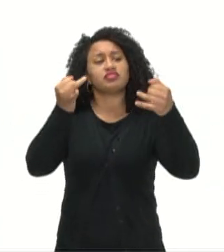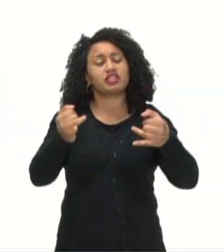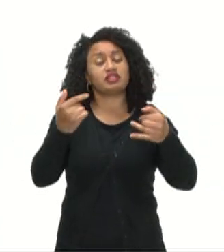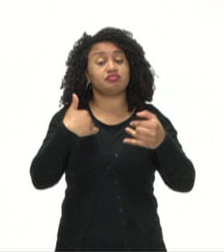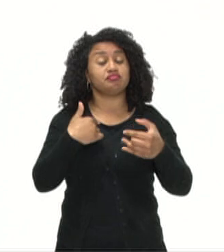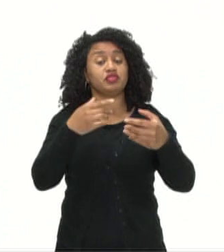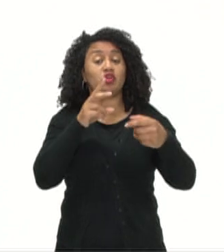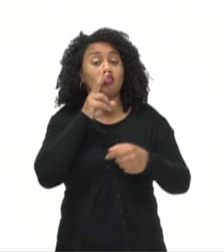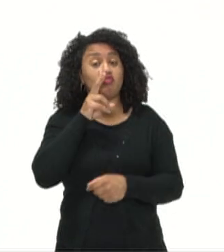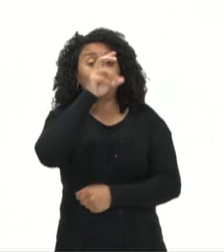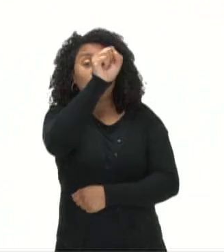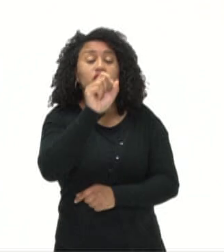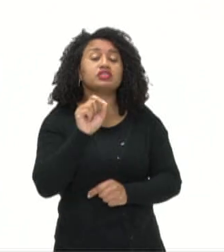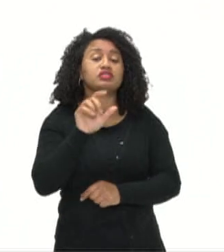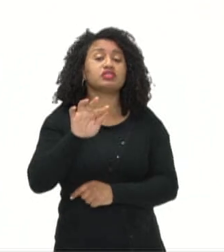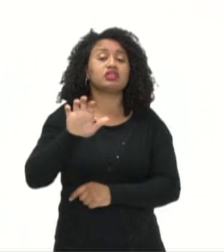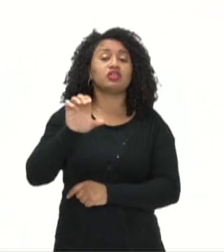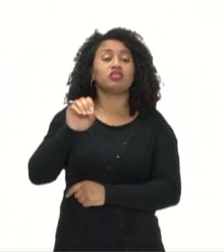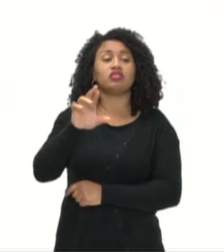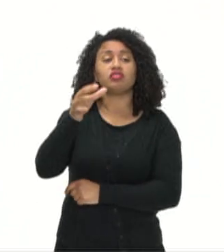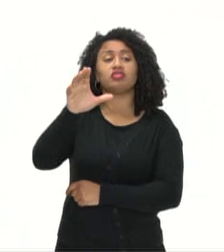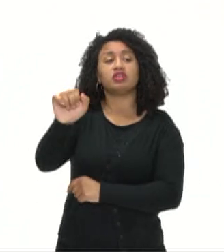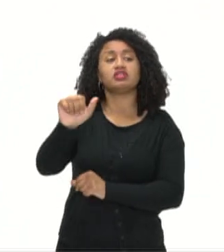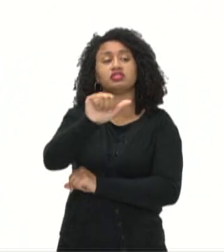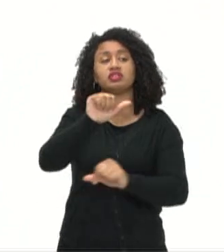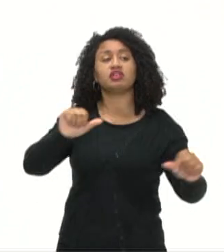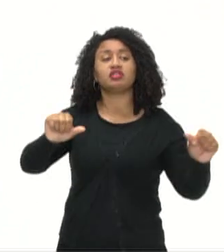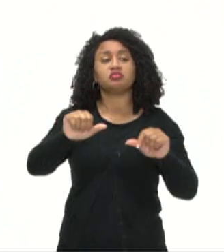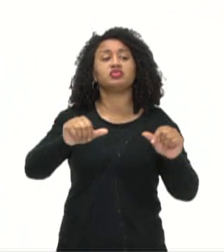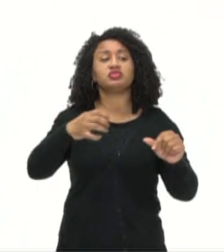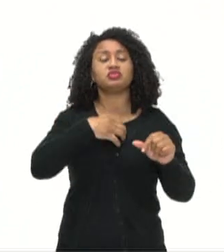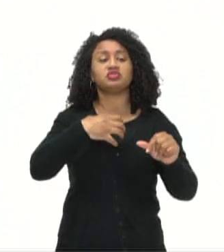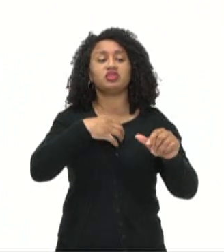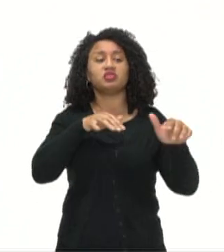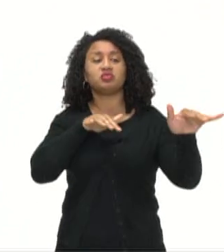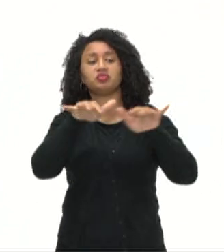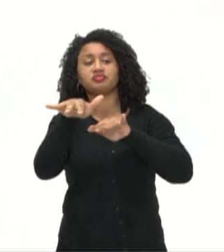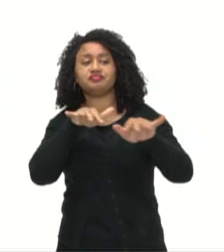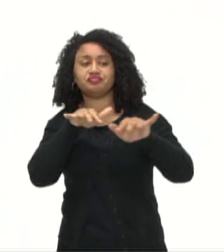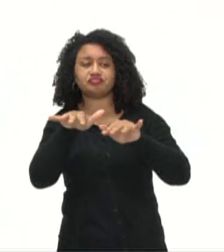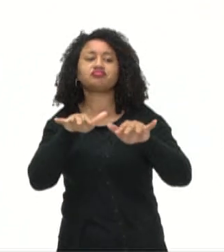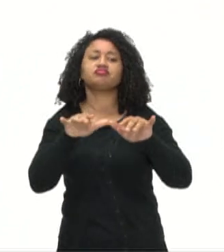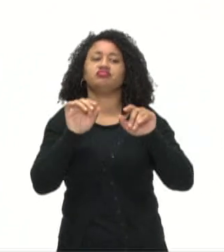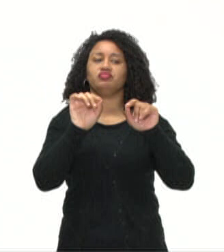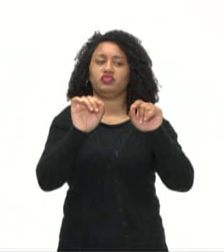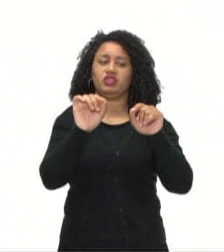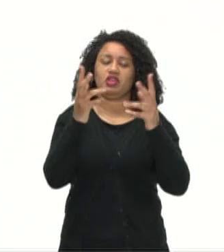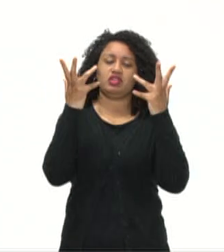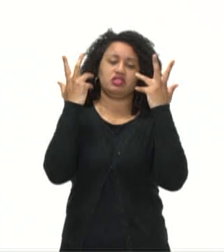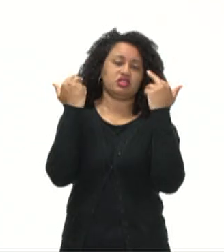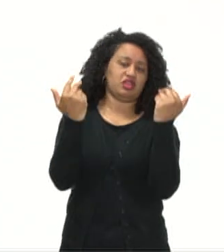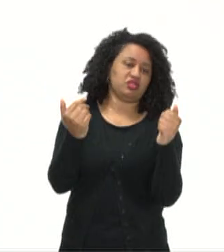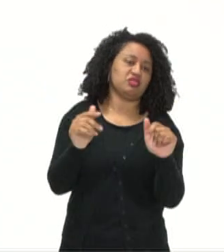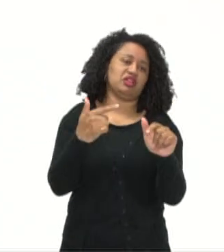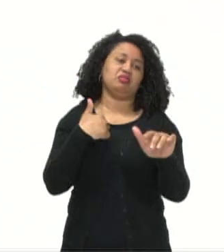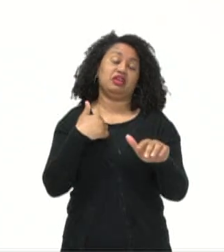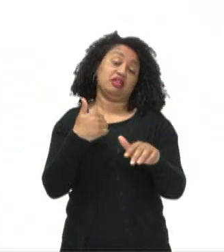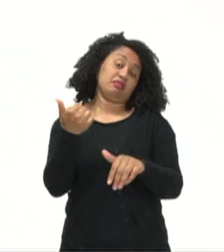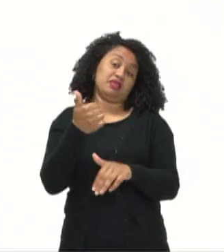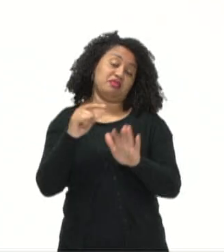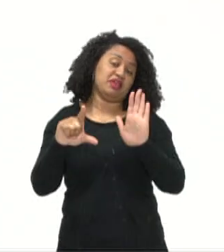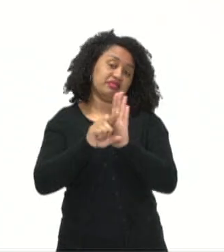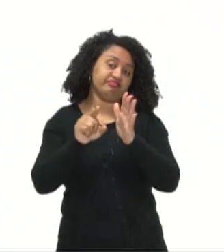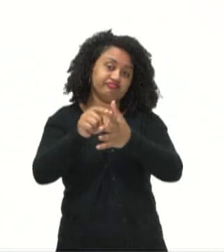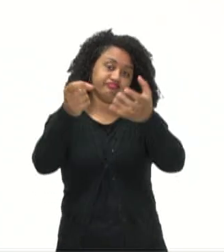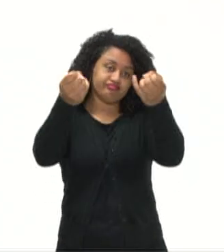sobre a questão de força, que a força ela altera o estado de movimento, E que naturalmente, de acordo com a primeira lei, a